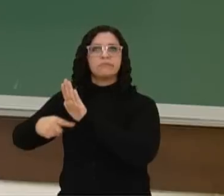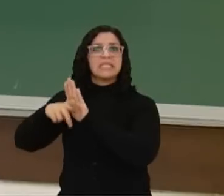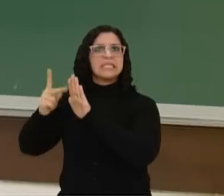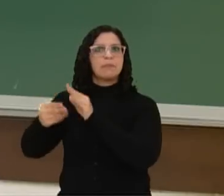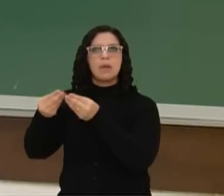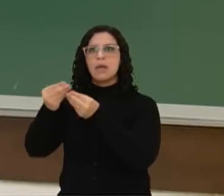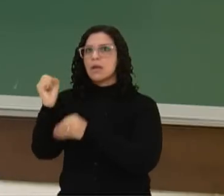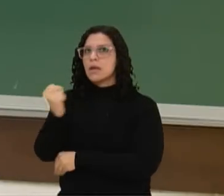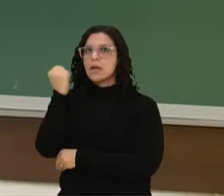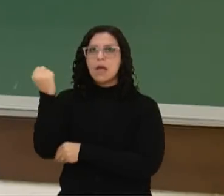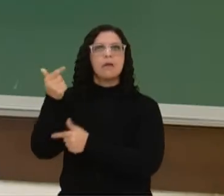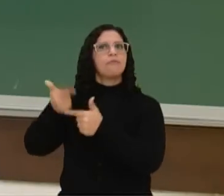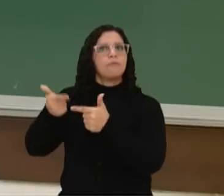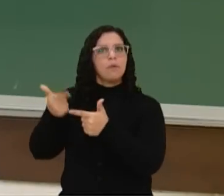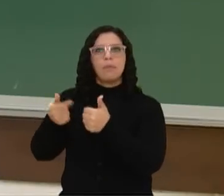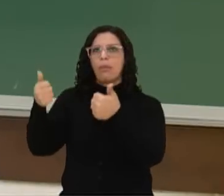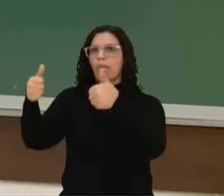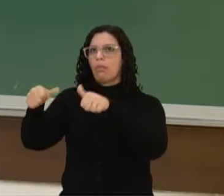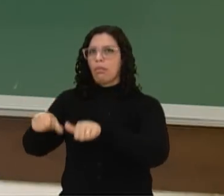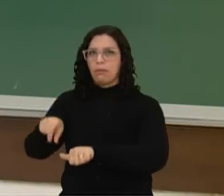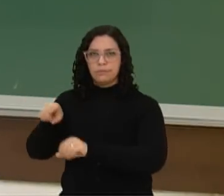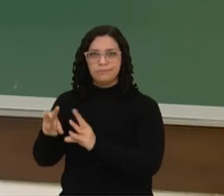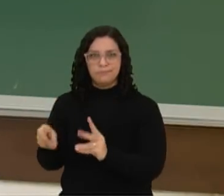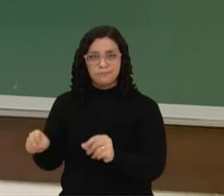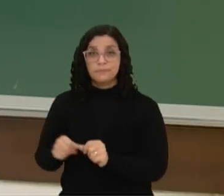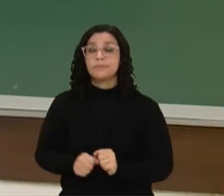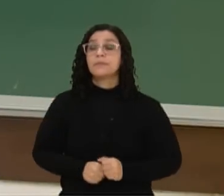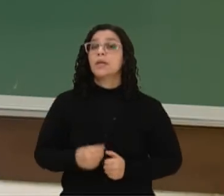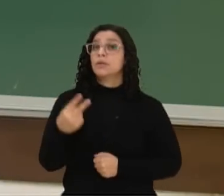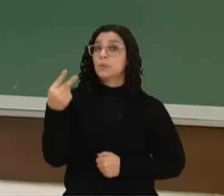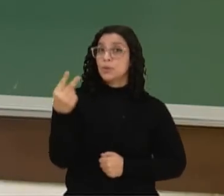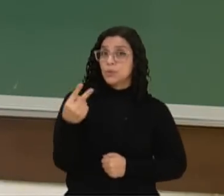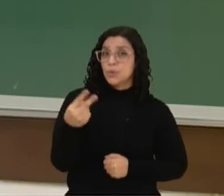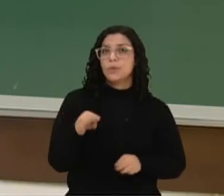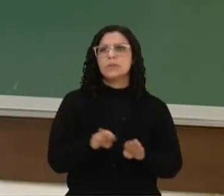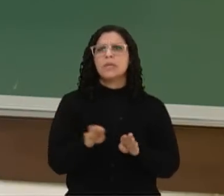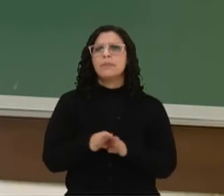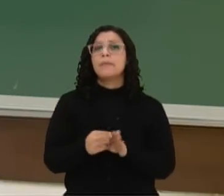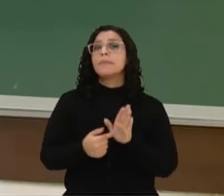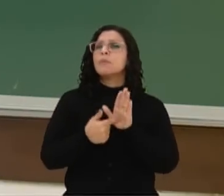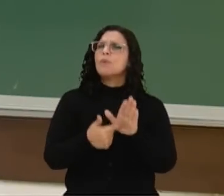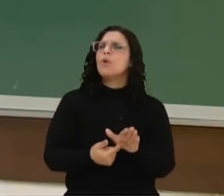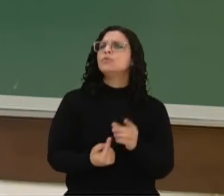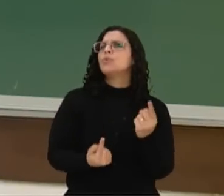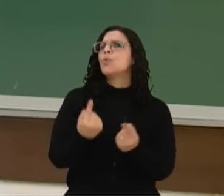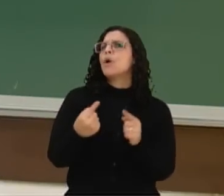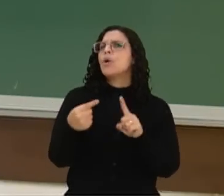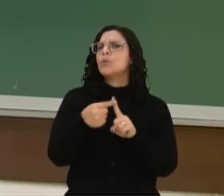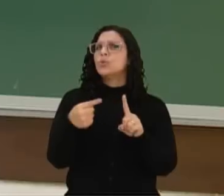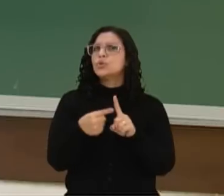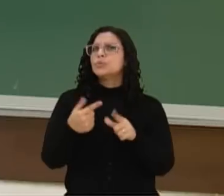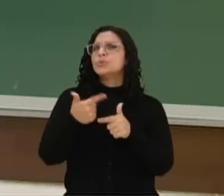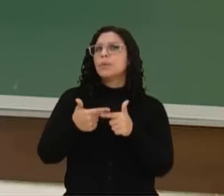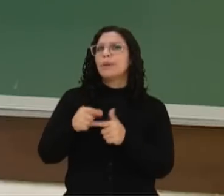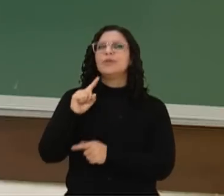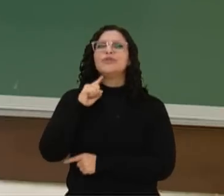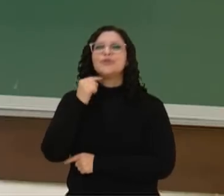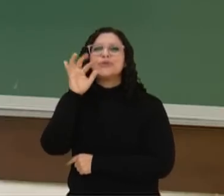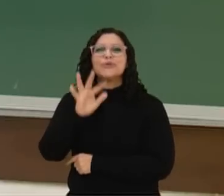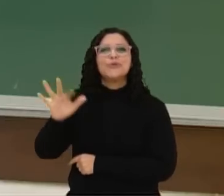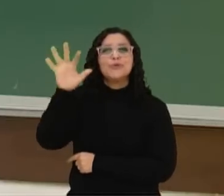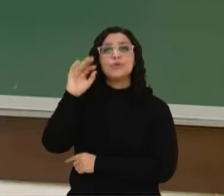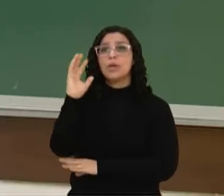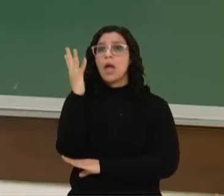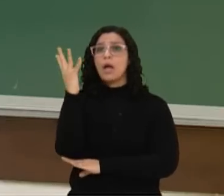se agrava ali das alterações desse meio natural. E aí, exemplos de problemas ambientais, eu coloquei 2 ali, poluição e